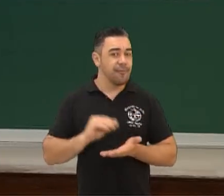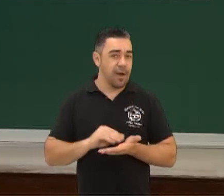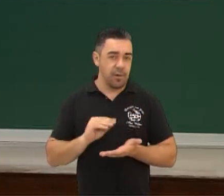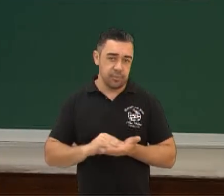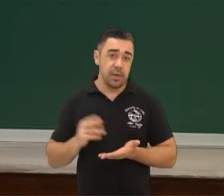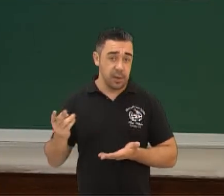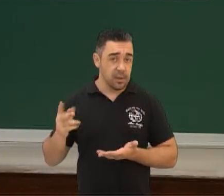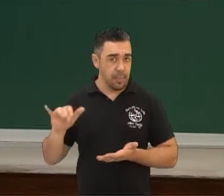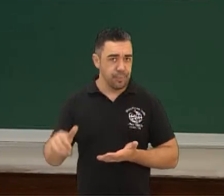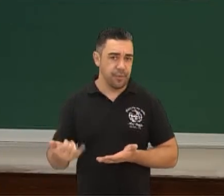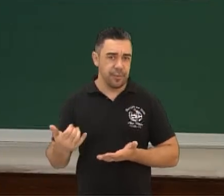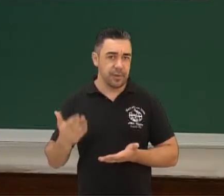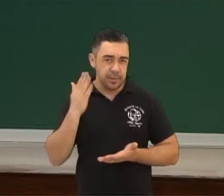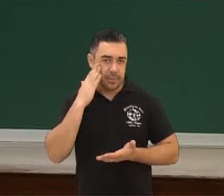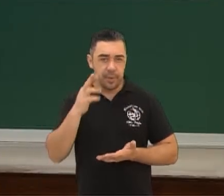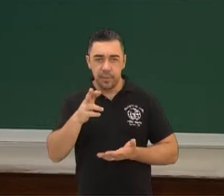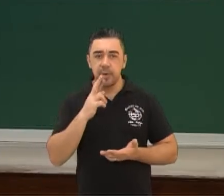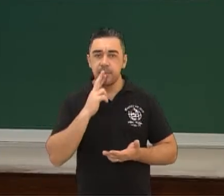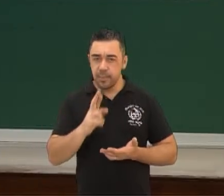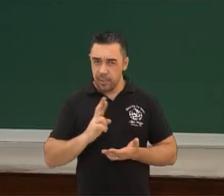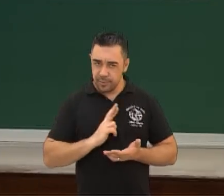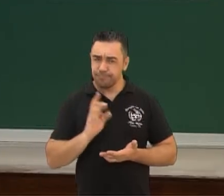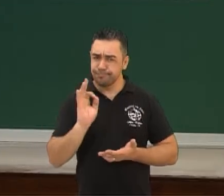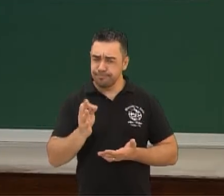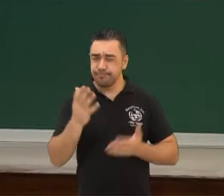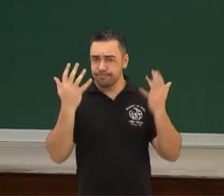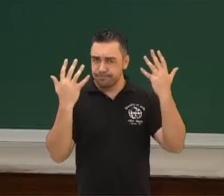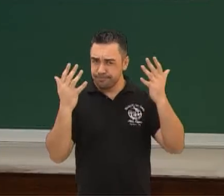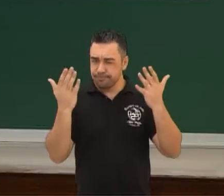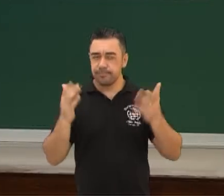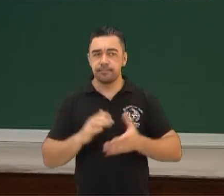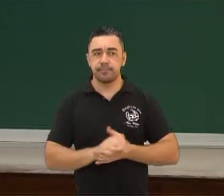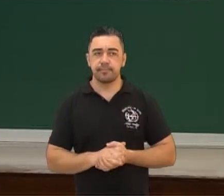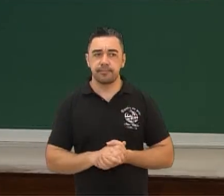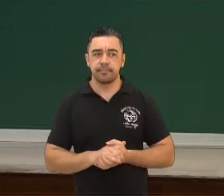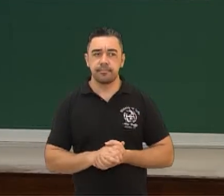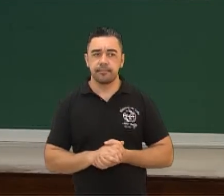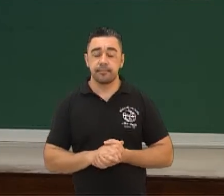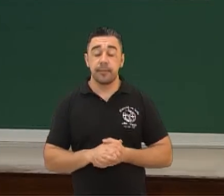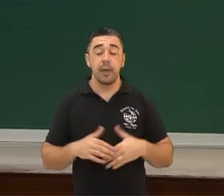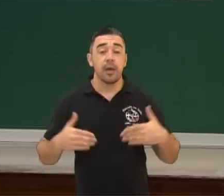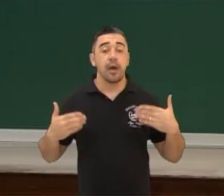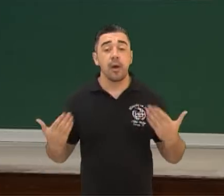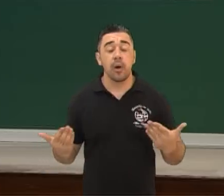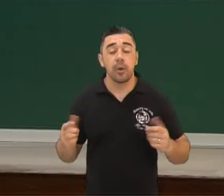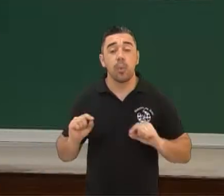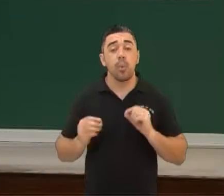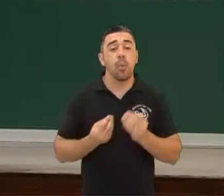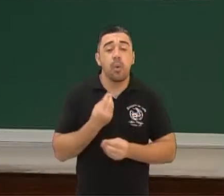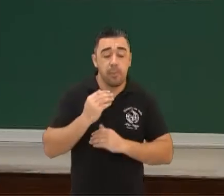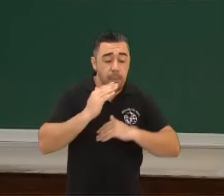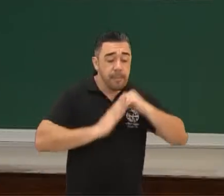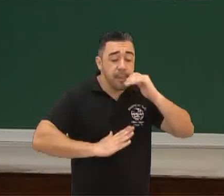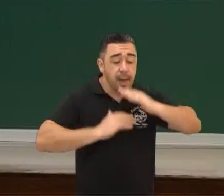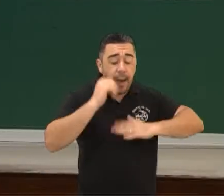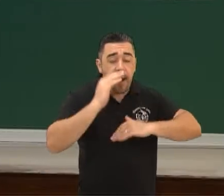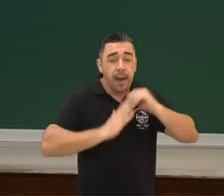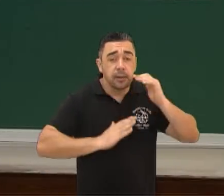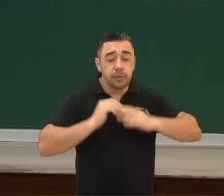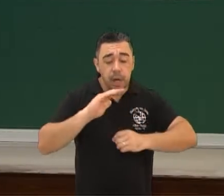agronegócio, ok? Para você que acertou a atividade, está de parabéns. E aí, vamos falar um pouquinho de